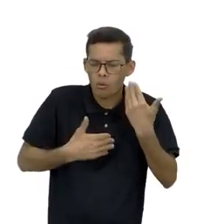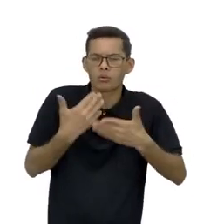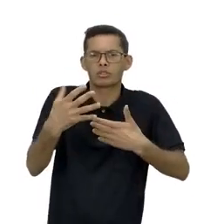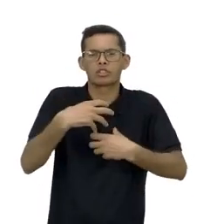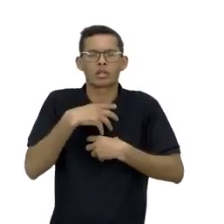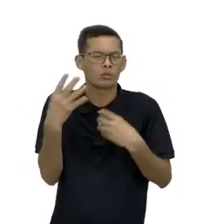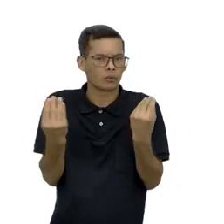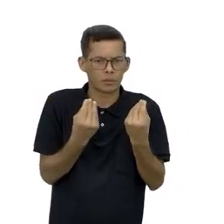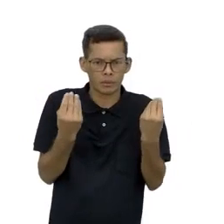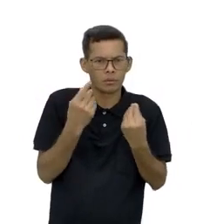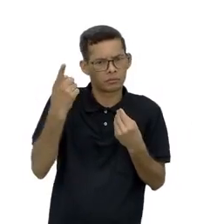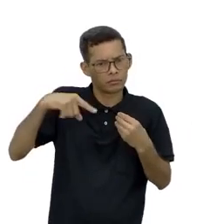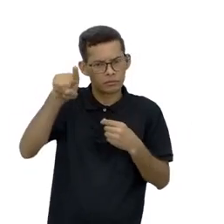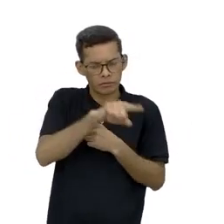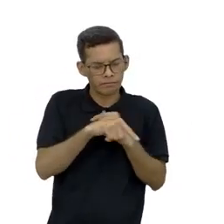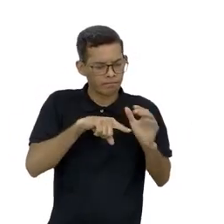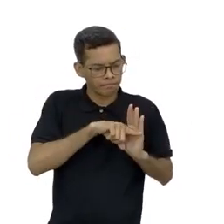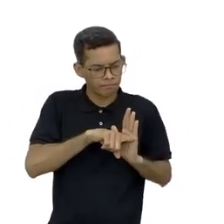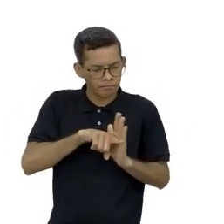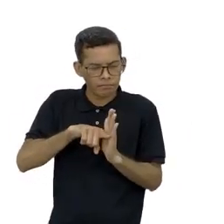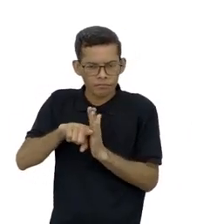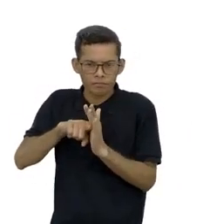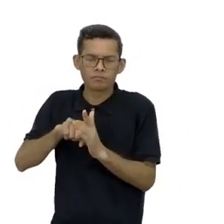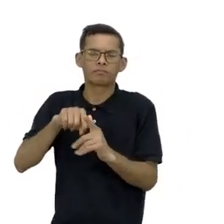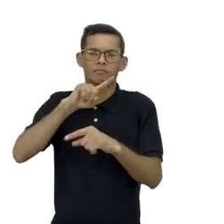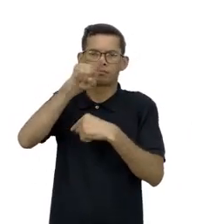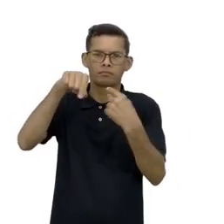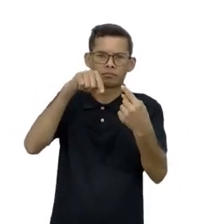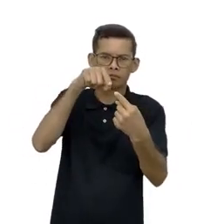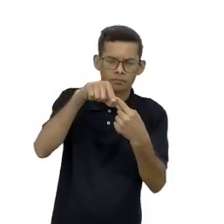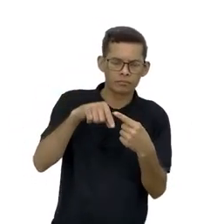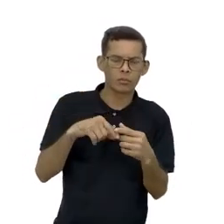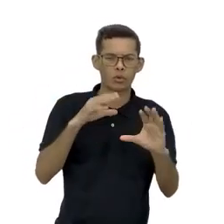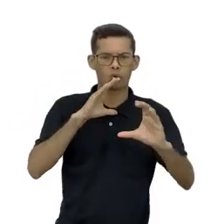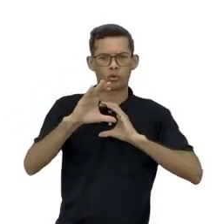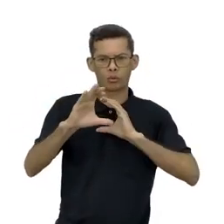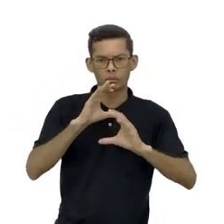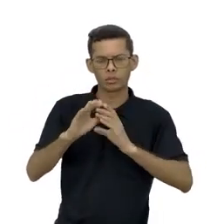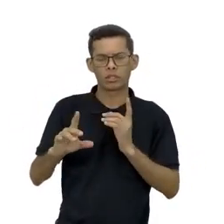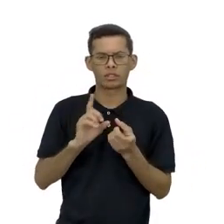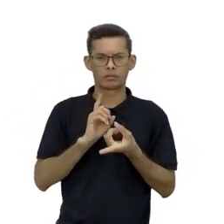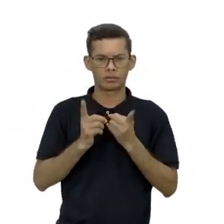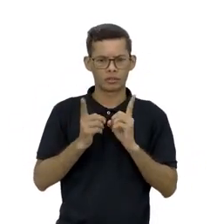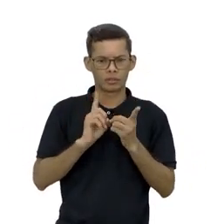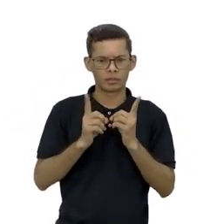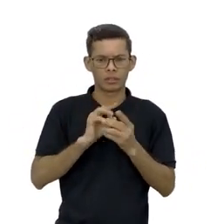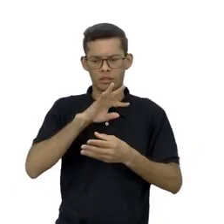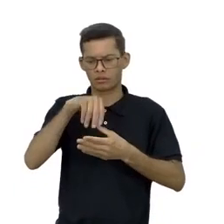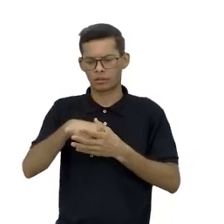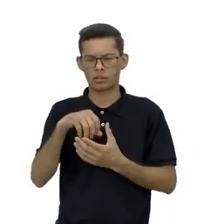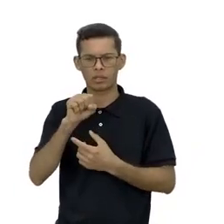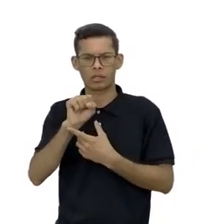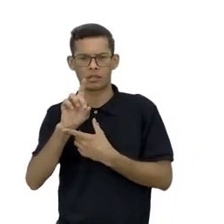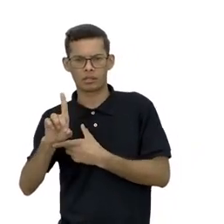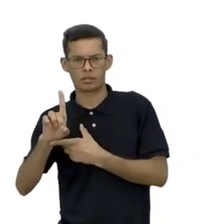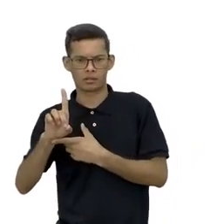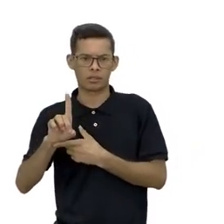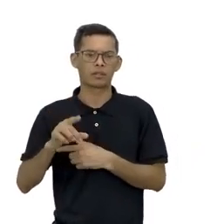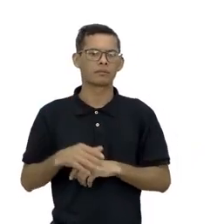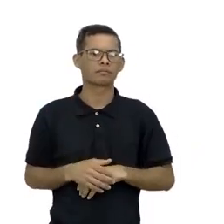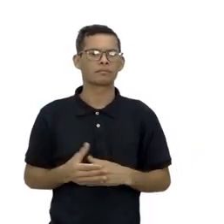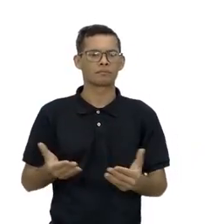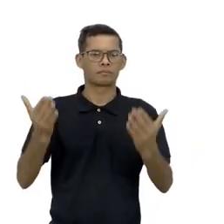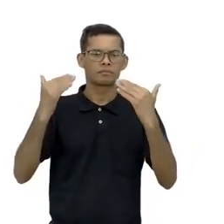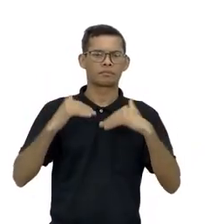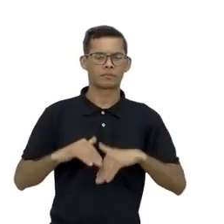né, a fim de atingir aí os propósitos comunicativo e didático da SD. E não